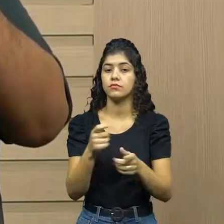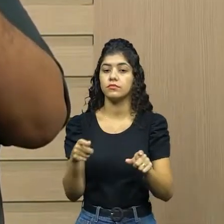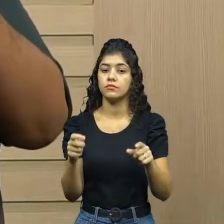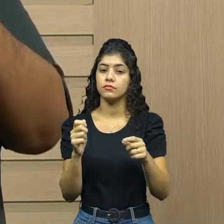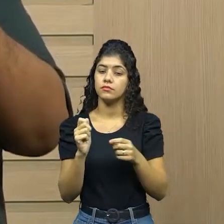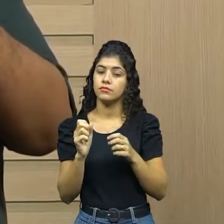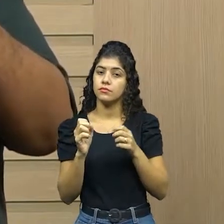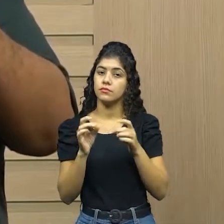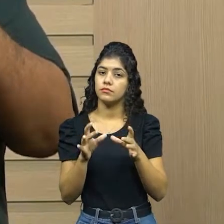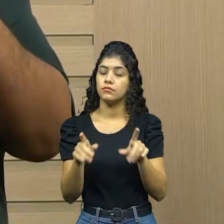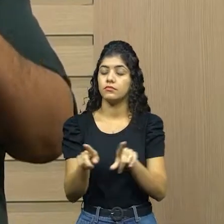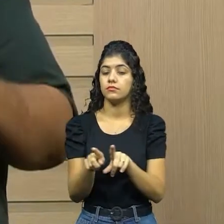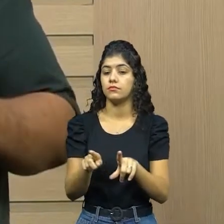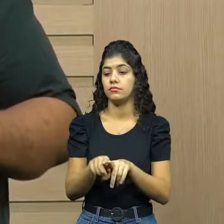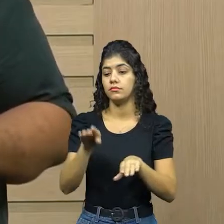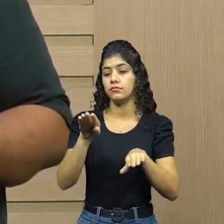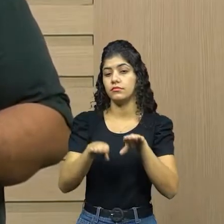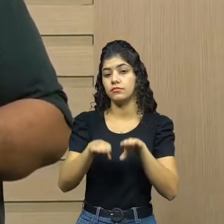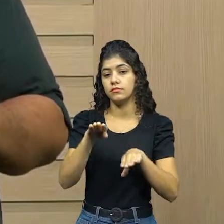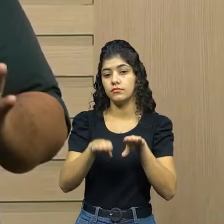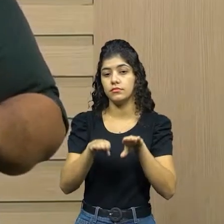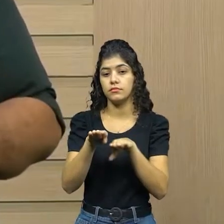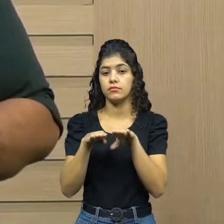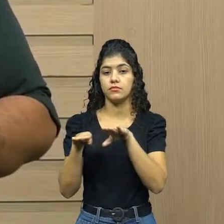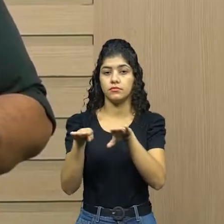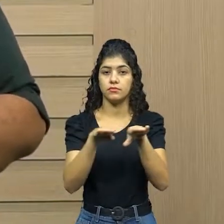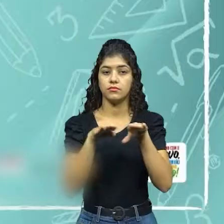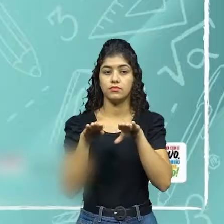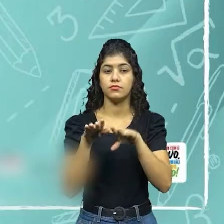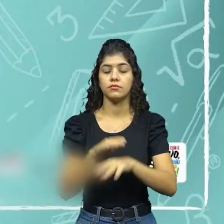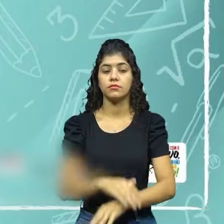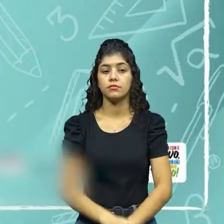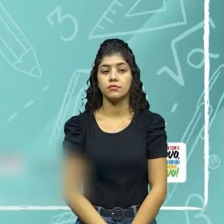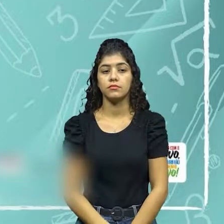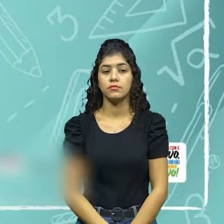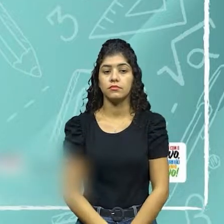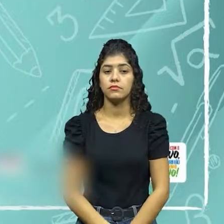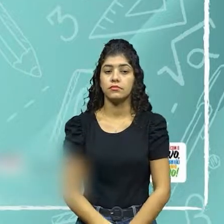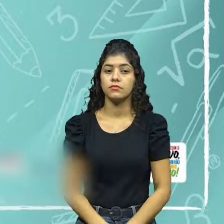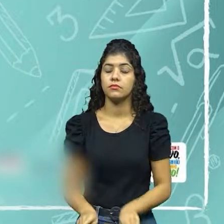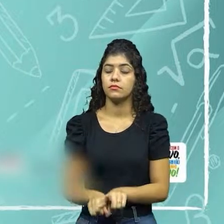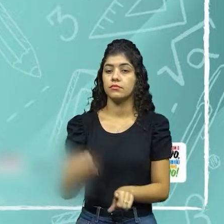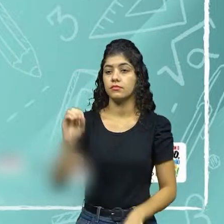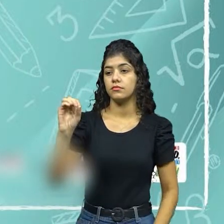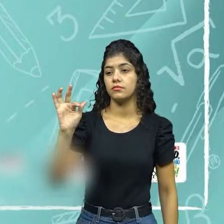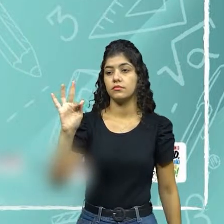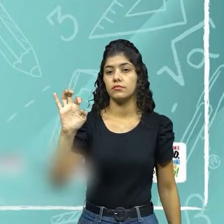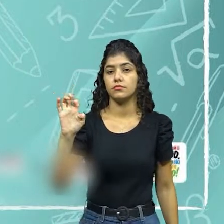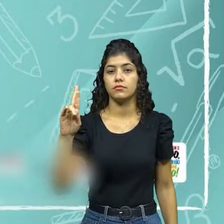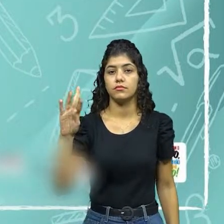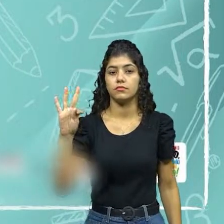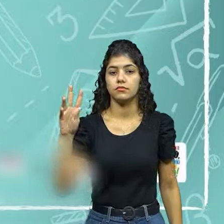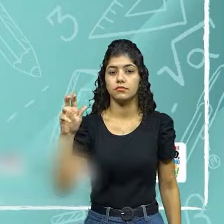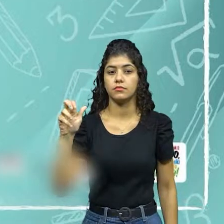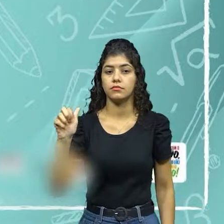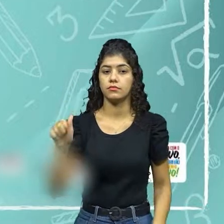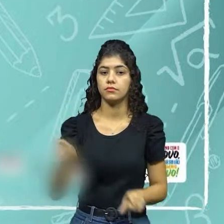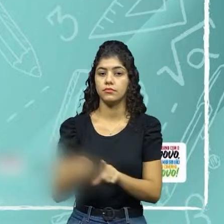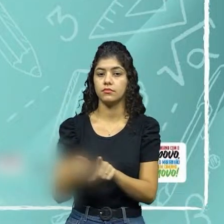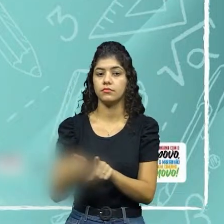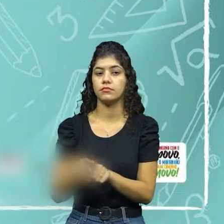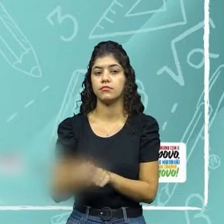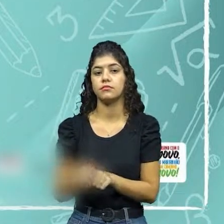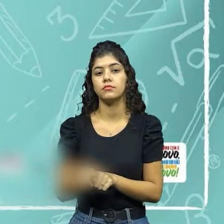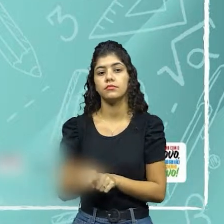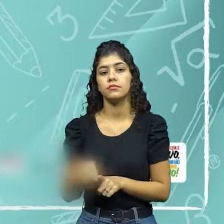ser equalitária, tá bom? Igual. A oferta ao mercado, os produtos e experiências. A